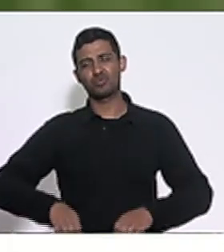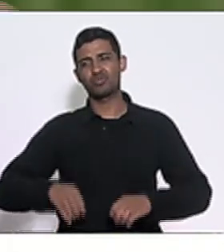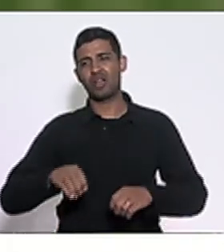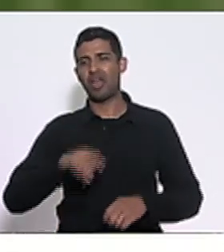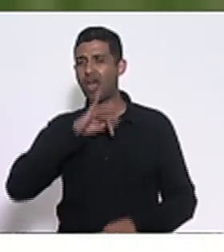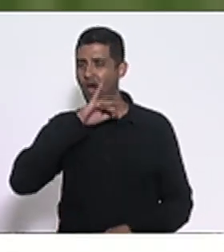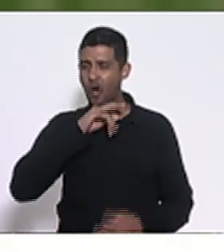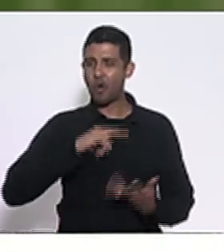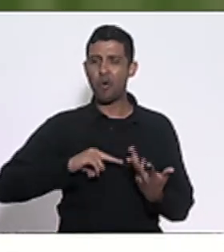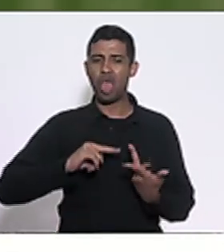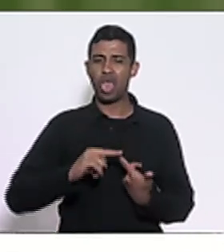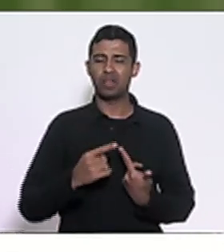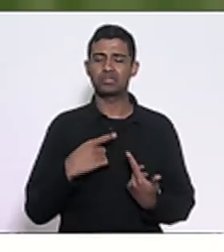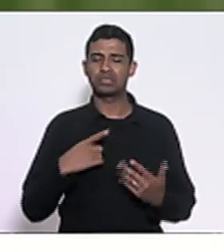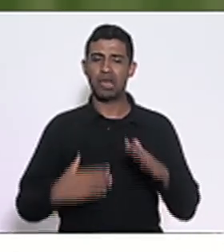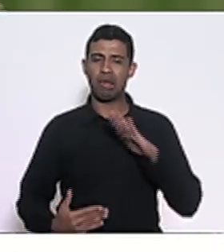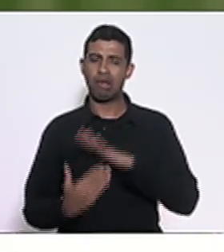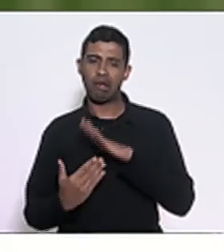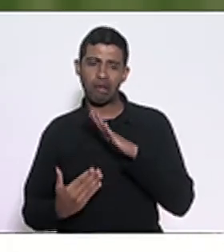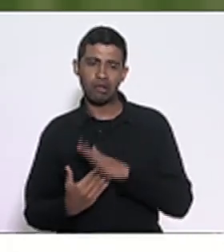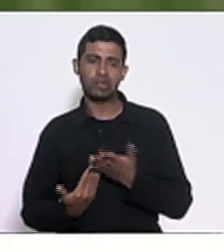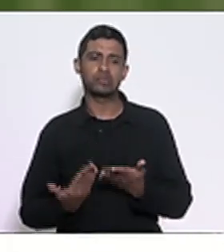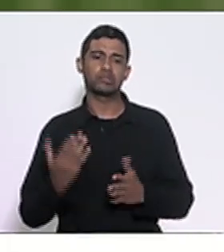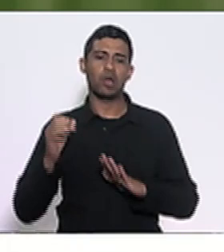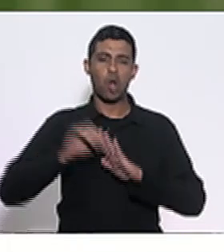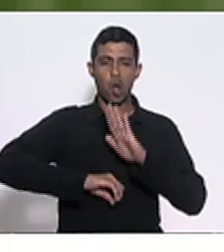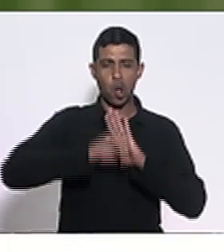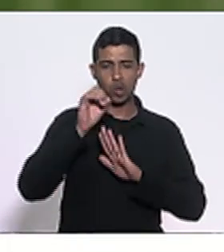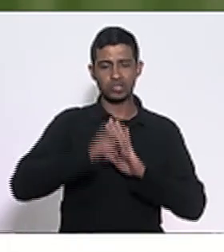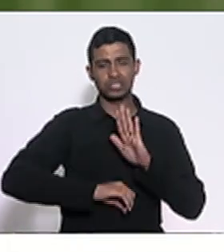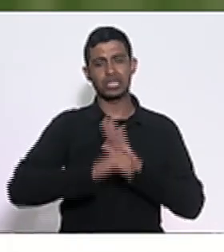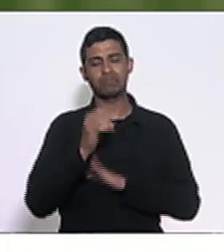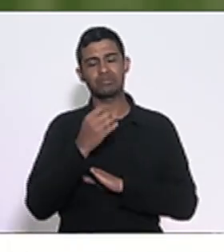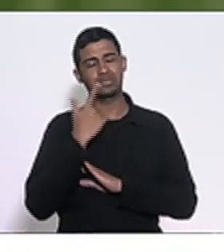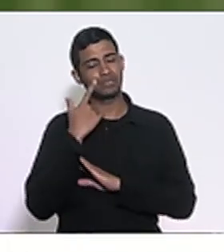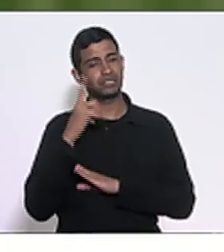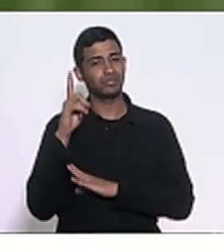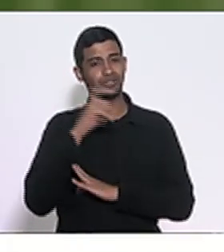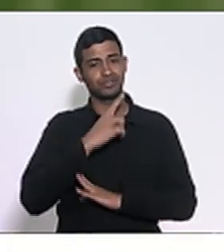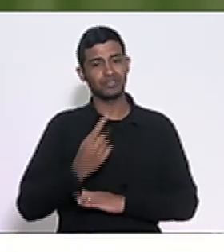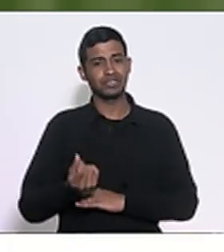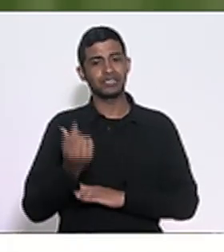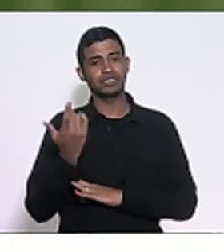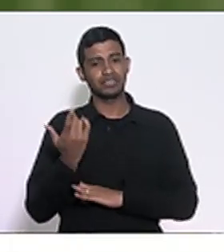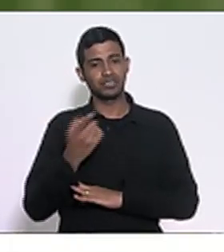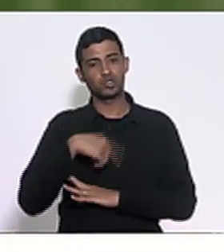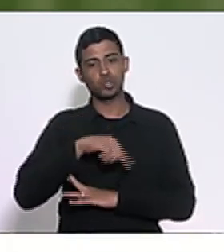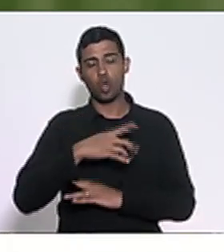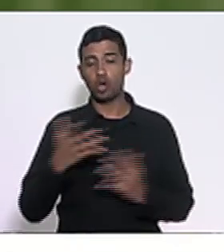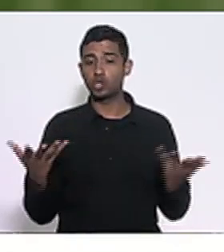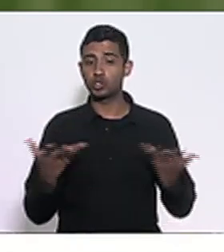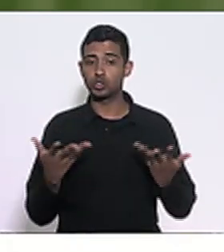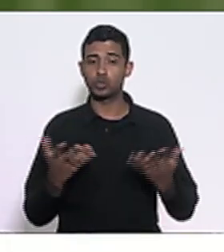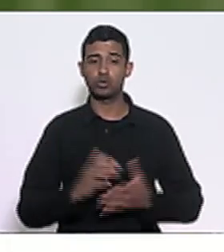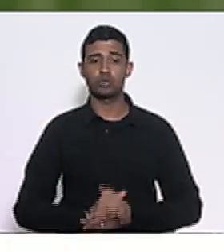as restrições, as limitações, principalmente orçamentárias, são muito grandes, financeiras, nós estamos hoje